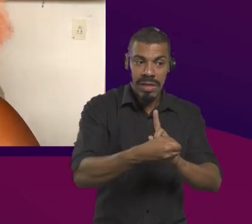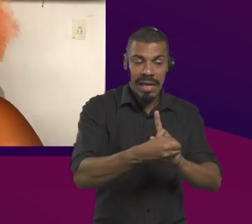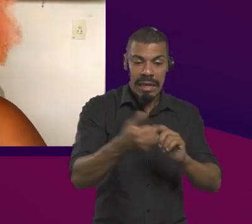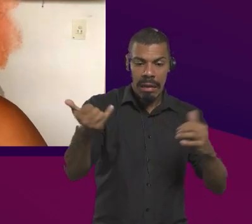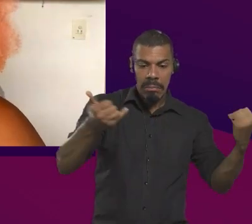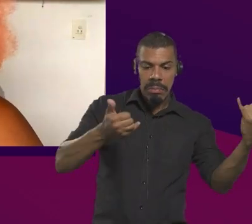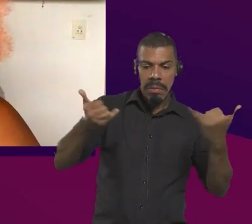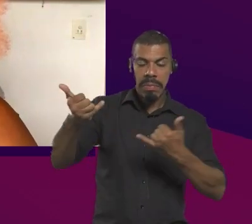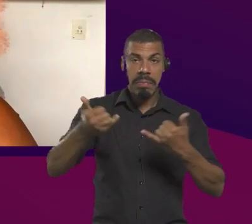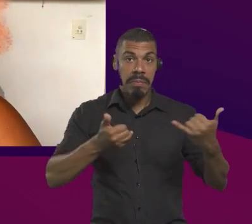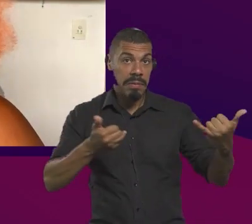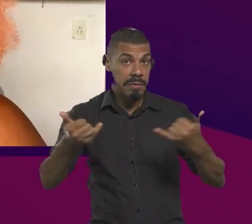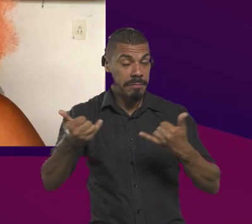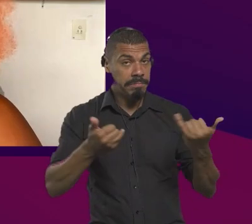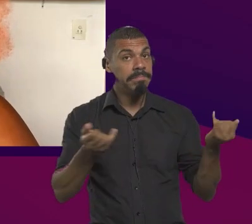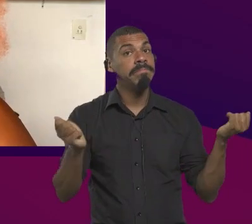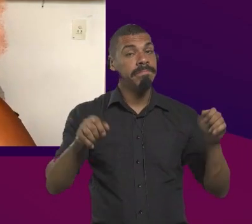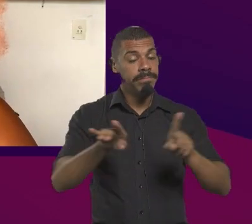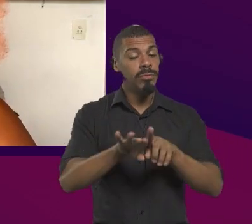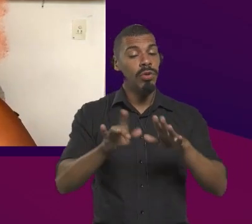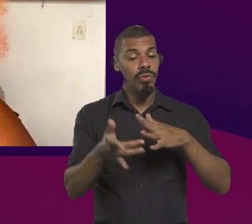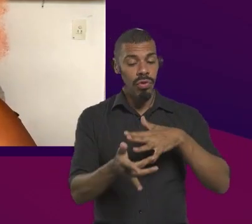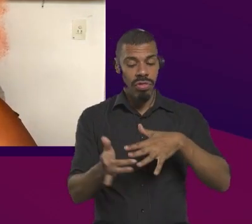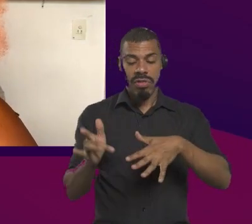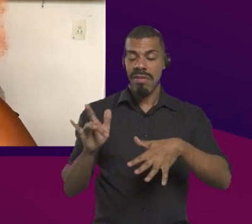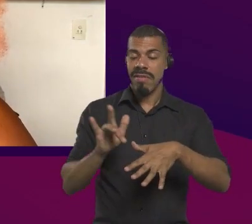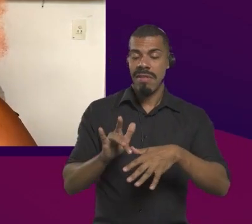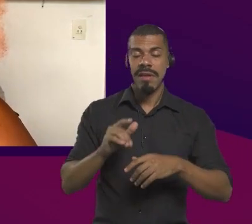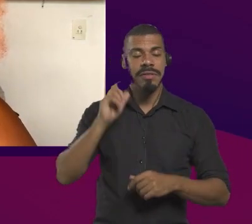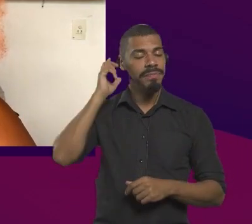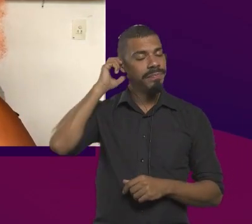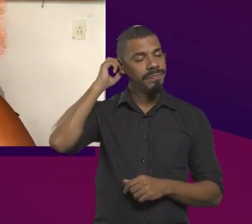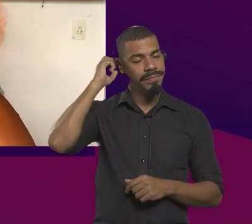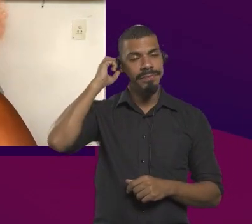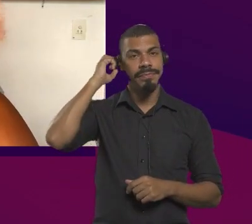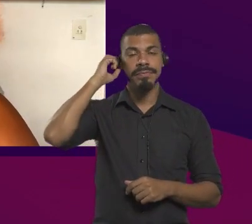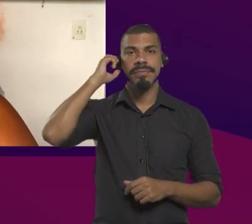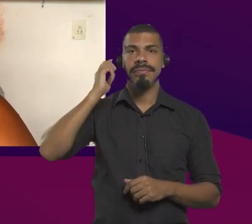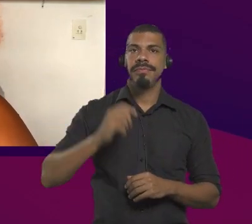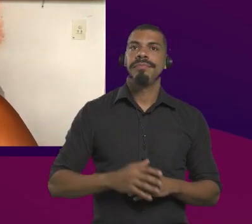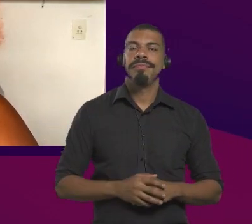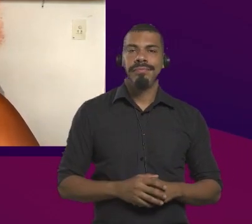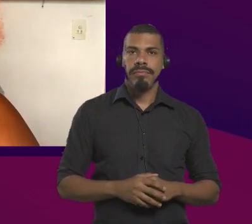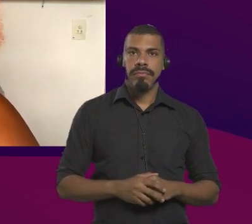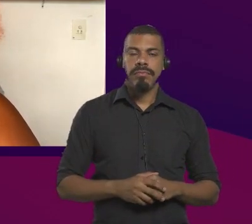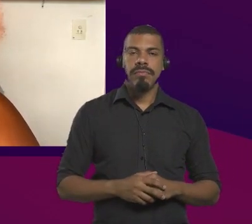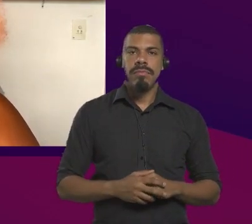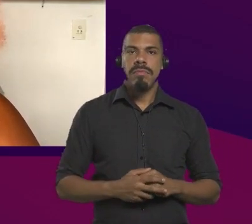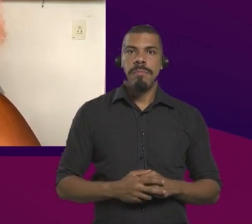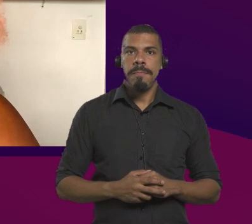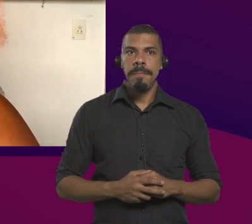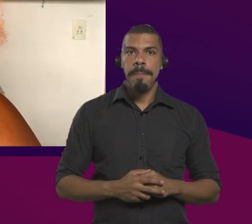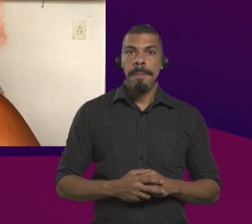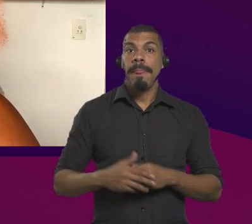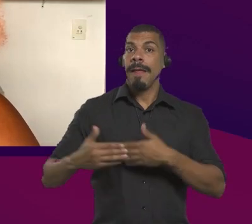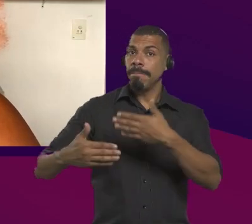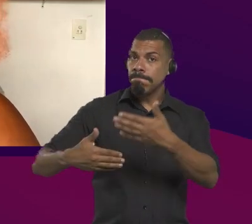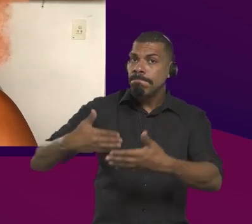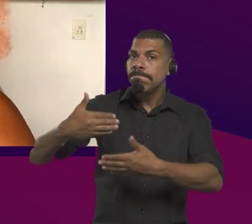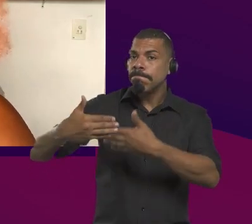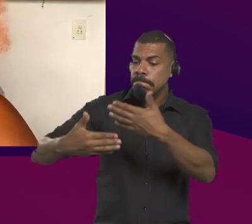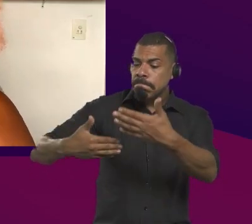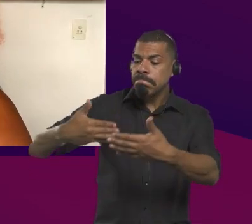eu acabo alcançando ali com redes sociais e tudo mais. Então foi meio que esse processo. Partiu da minha